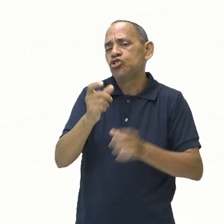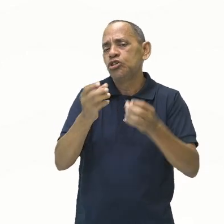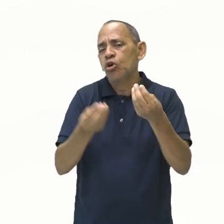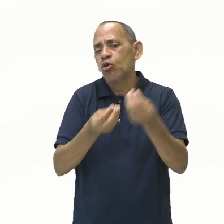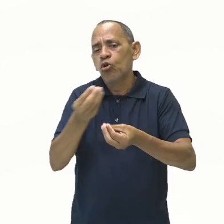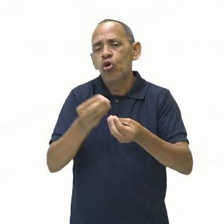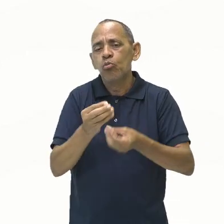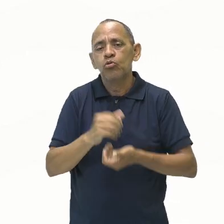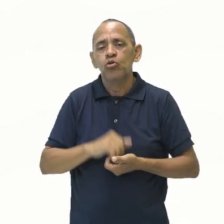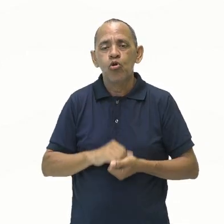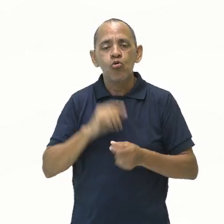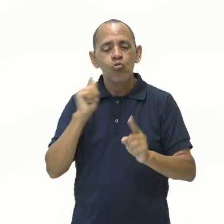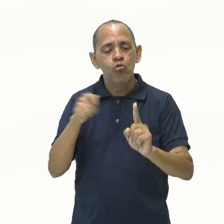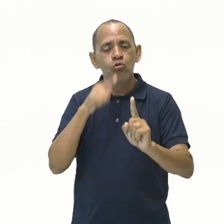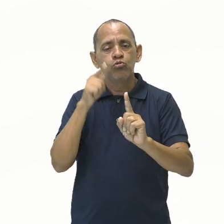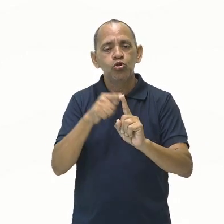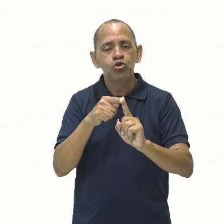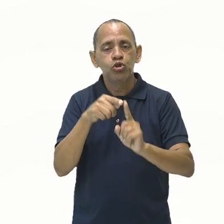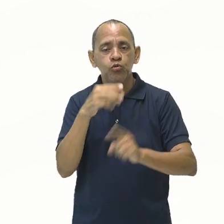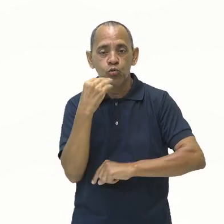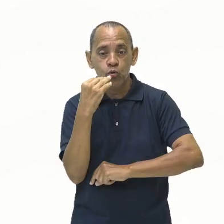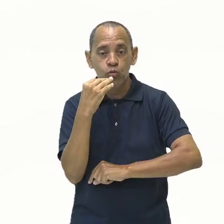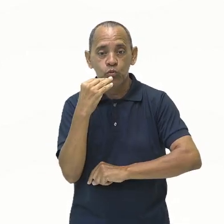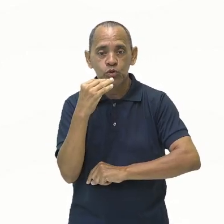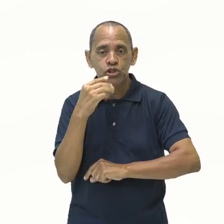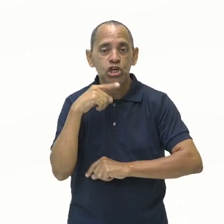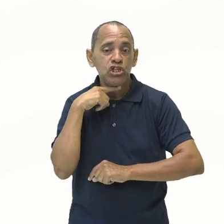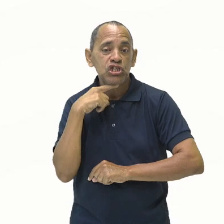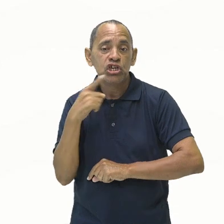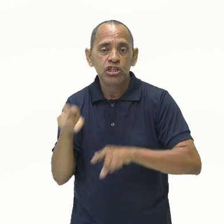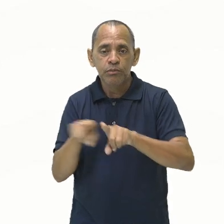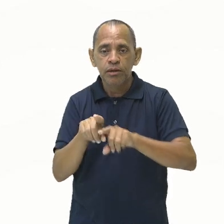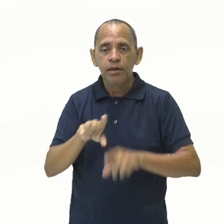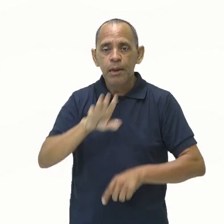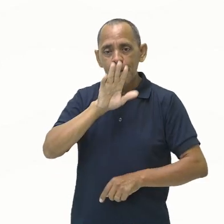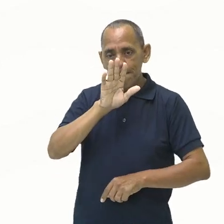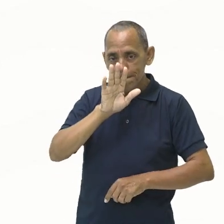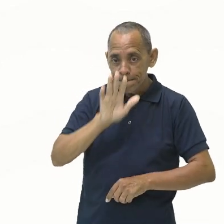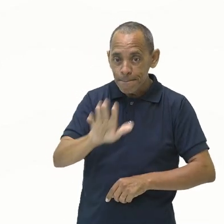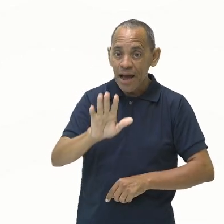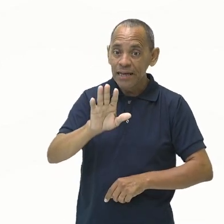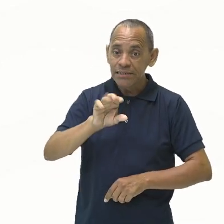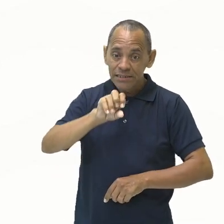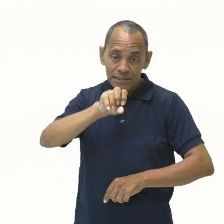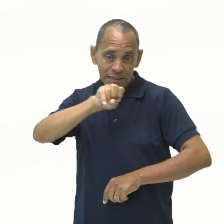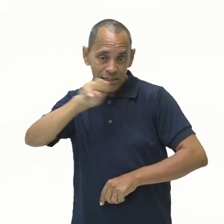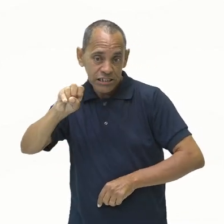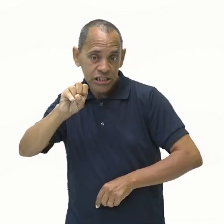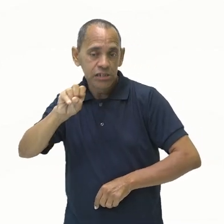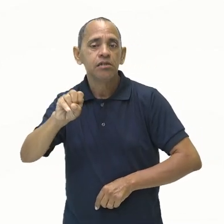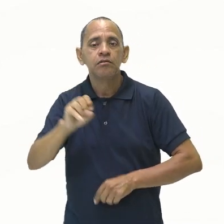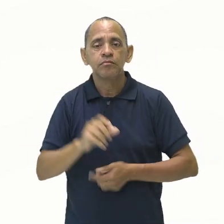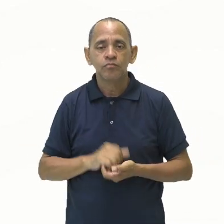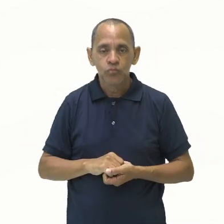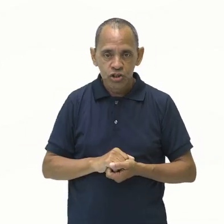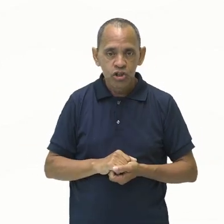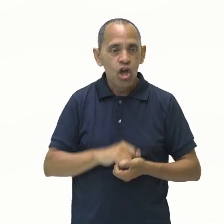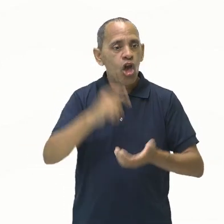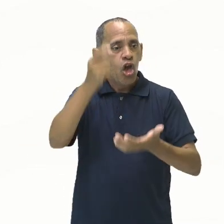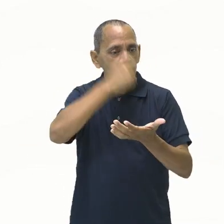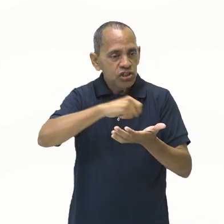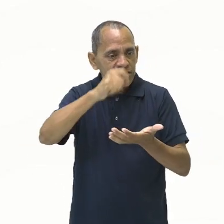essa intenção, né, de convencer. Já quando eu dissertar de forma